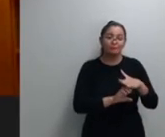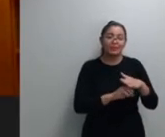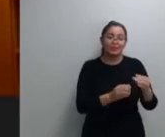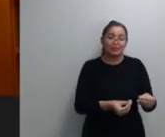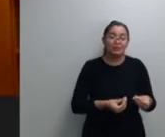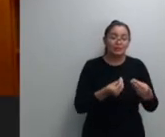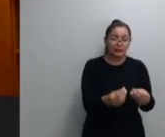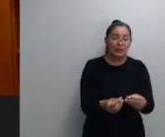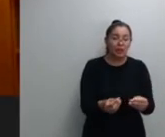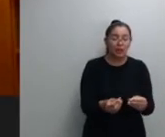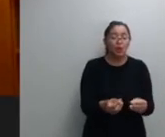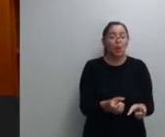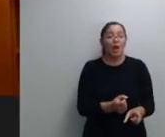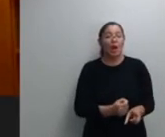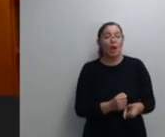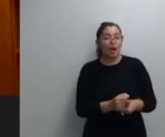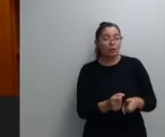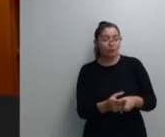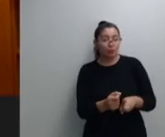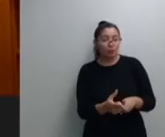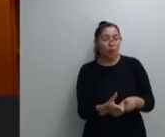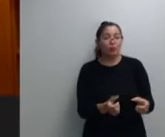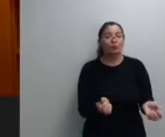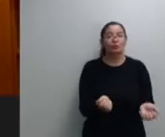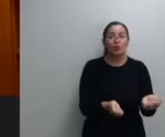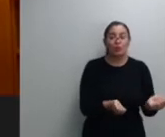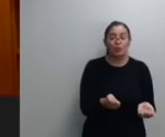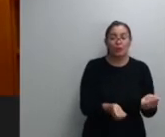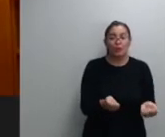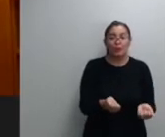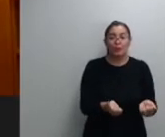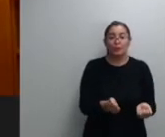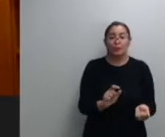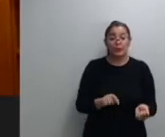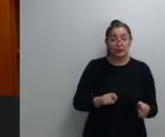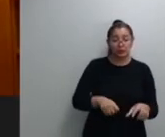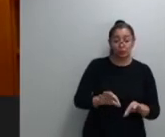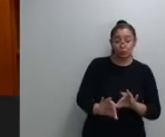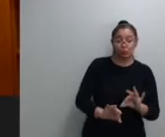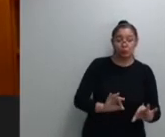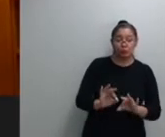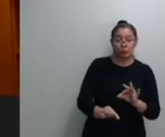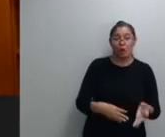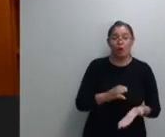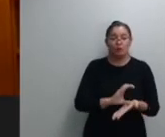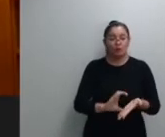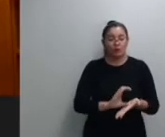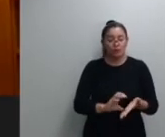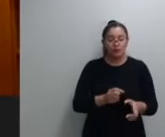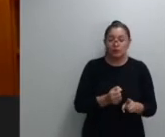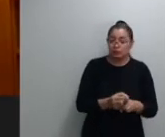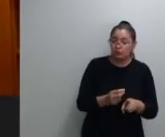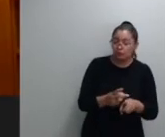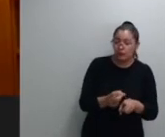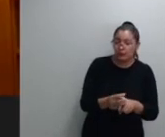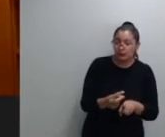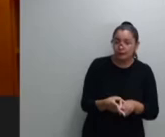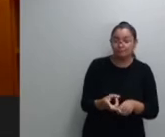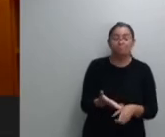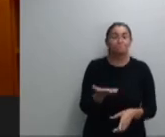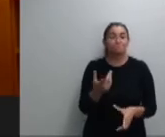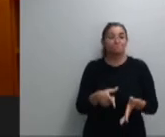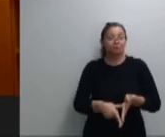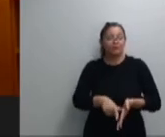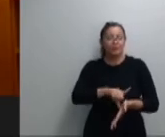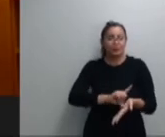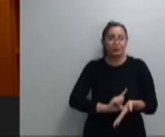como se máquinas fossem, e a manutenção do crédito, mesmo em caso de venda do bem, anteriormente ao decurso